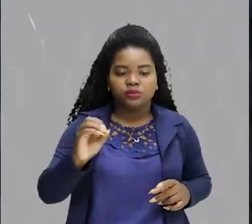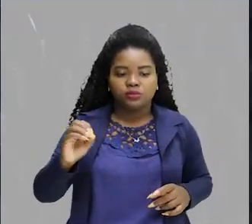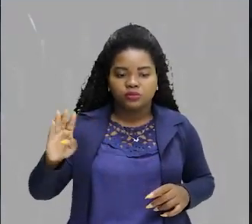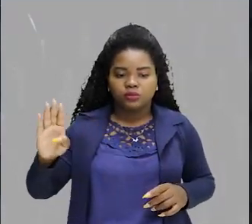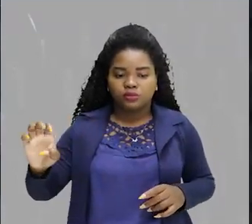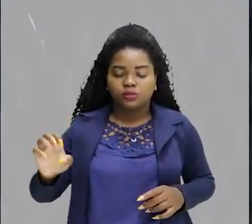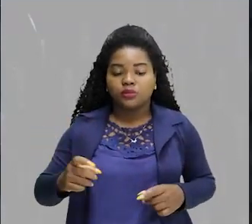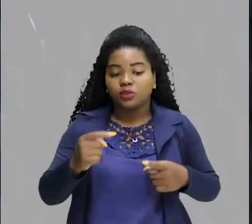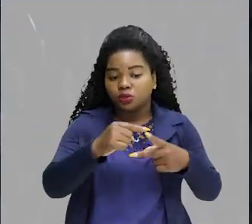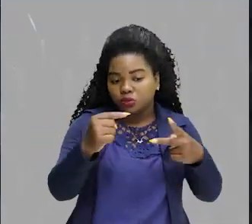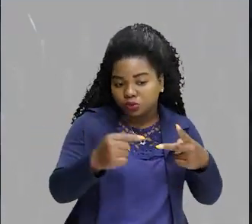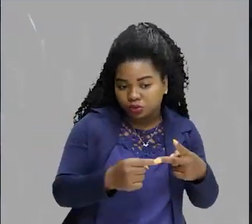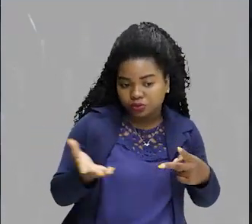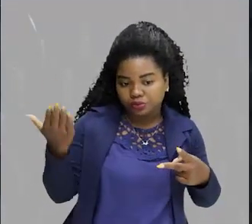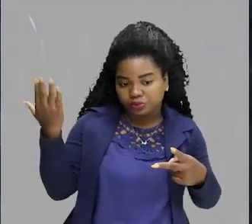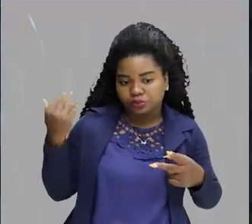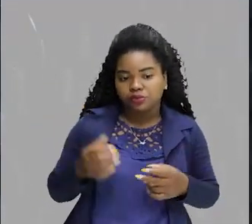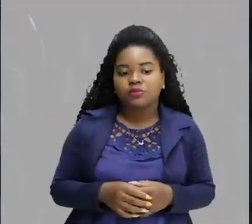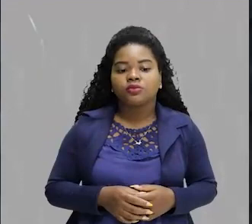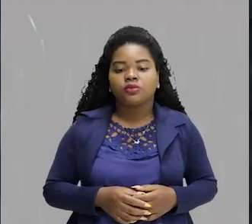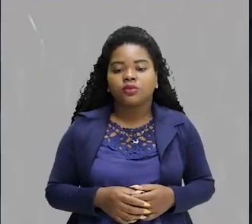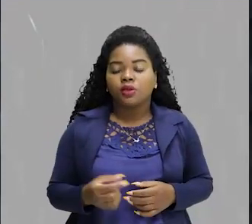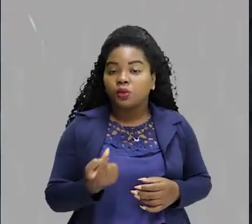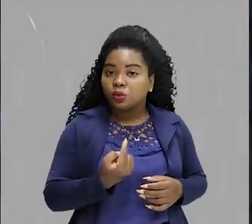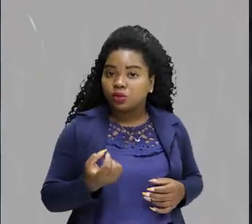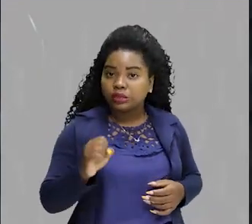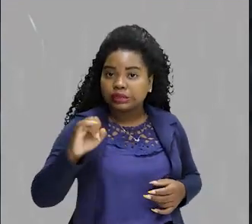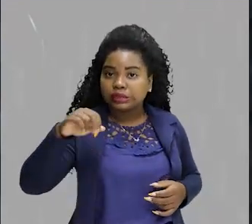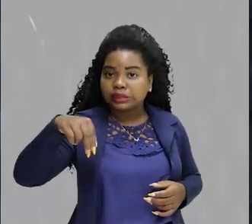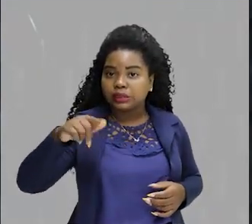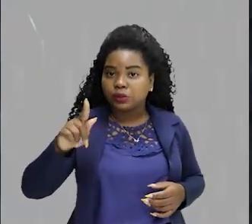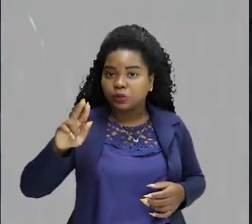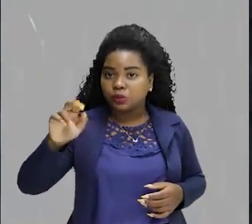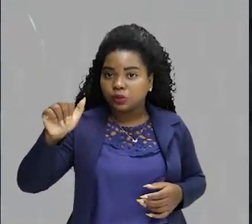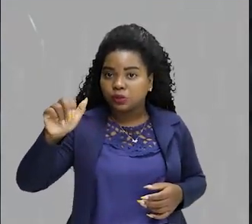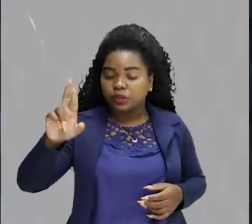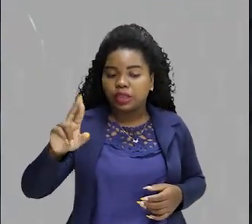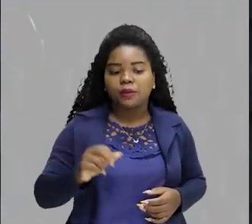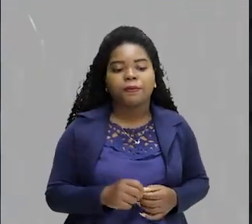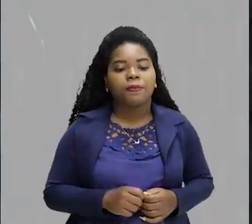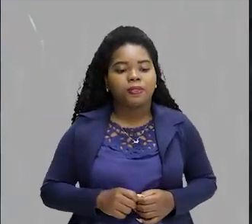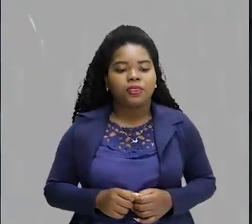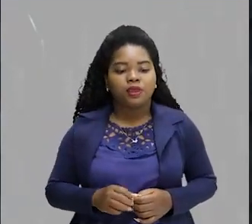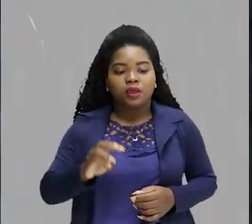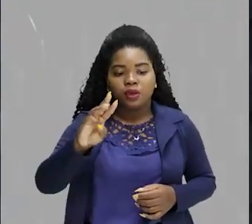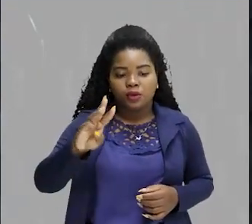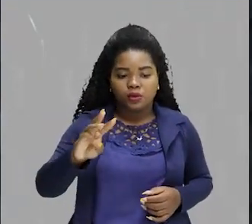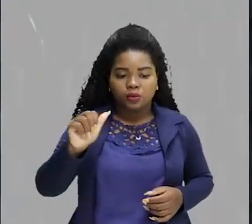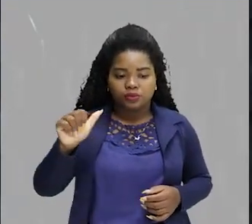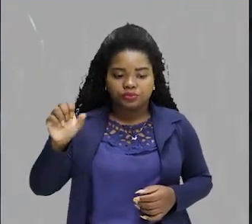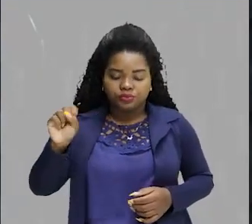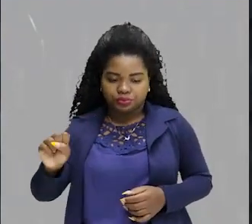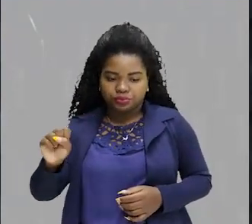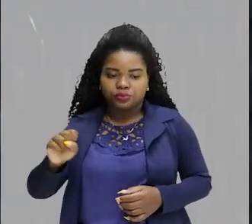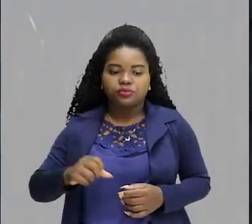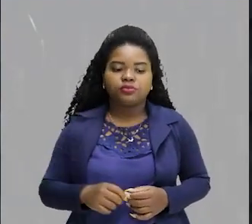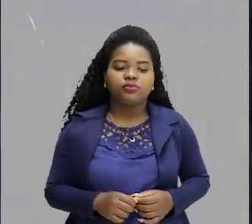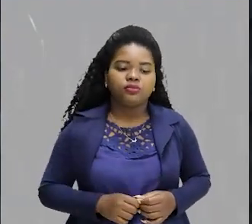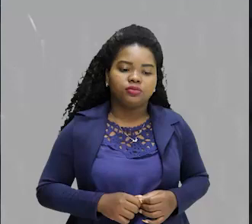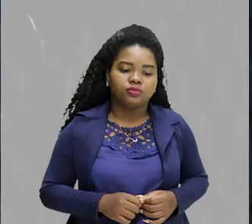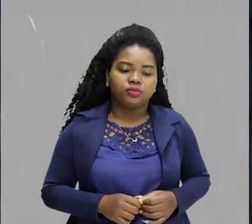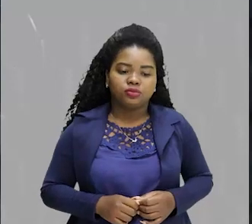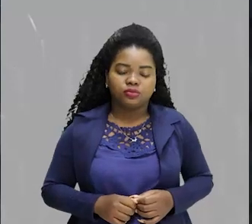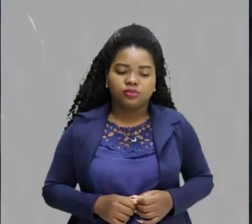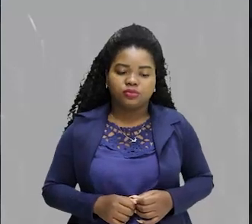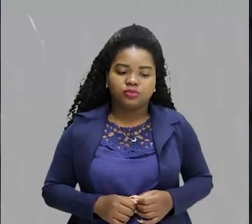formas no passado. No singular, was, que você vai usar para a primeira pessoa, I, e para as terceiras pessoas